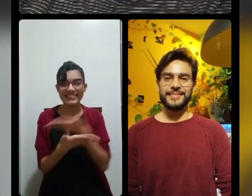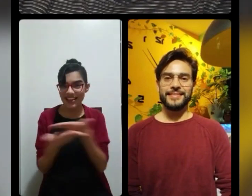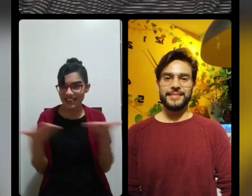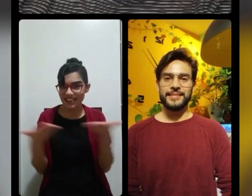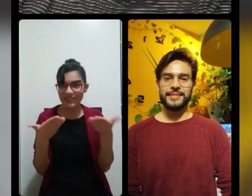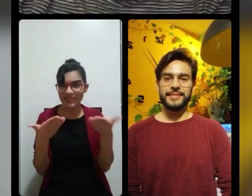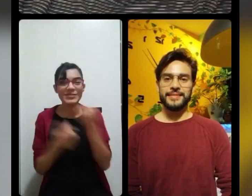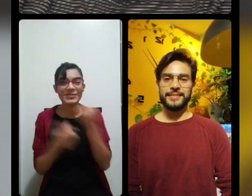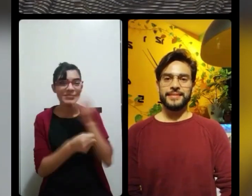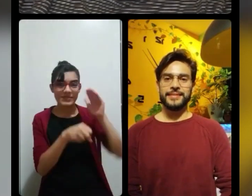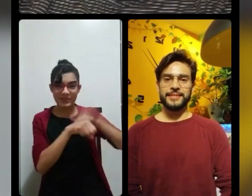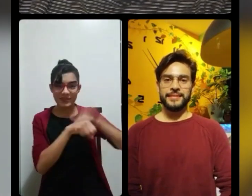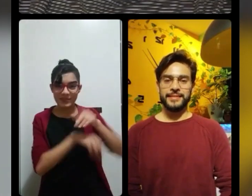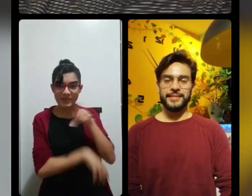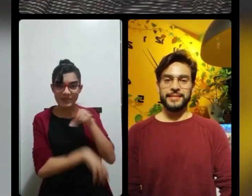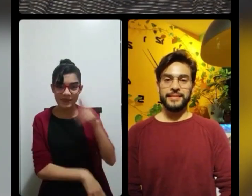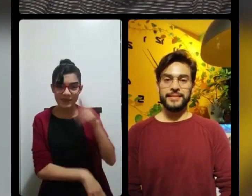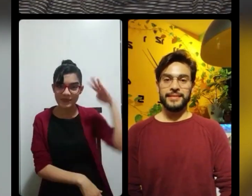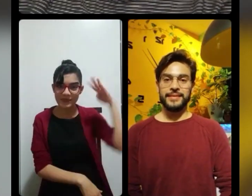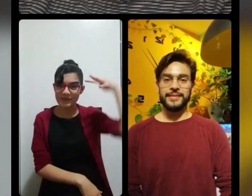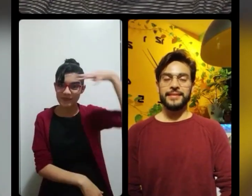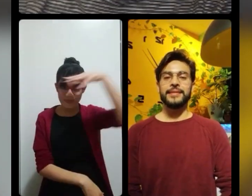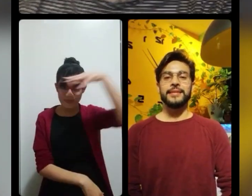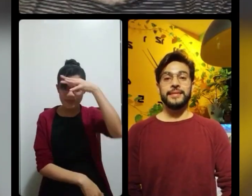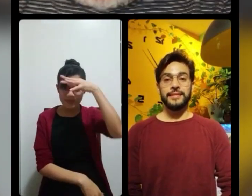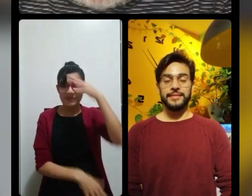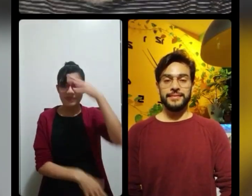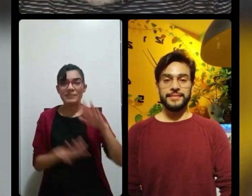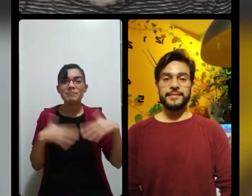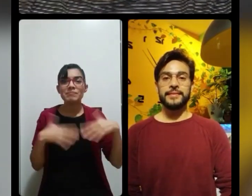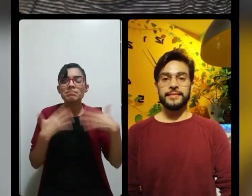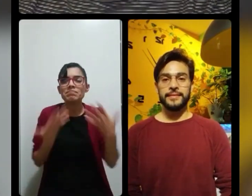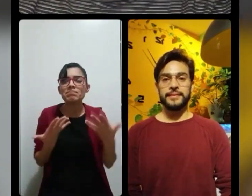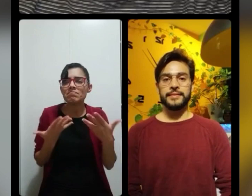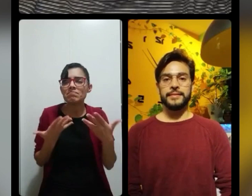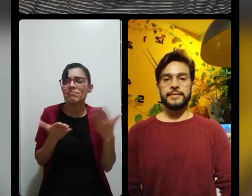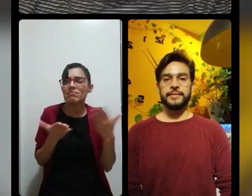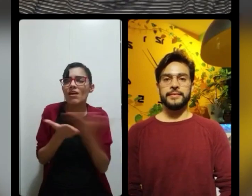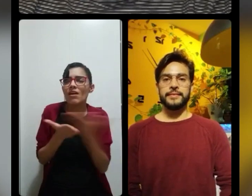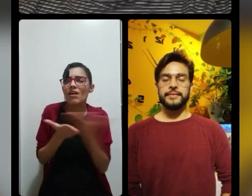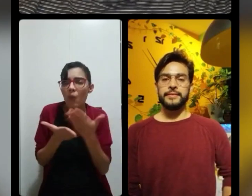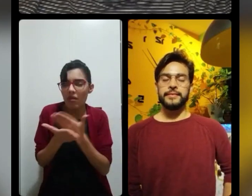história até um pouco singular para contar em relação a esse livro. Eu fui entrevistar